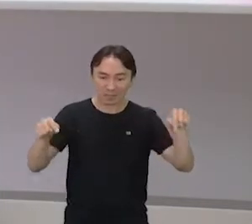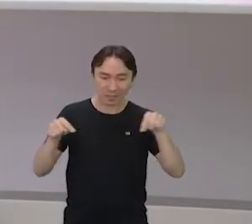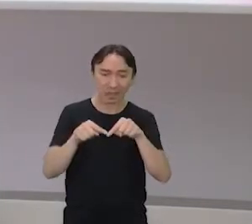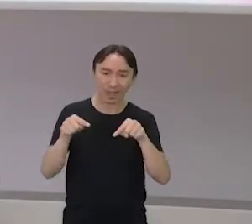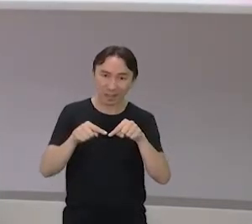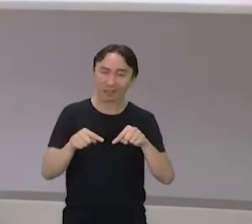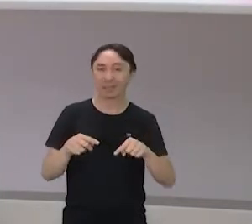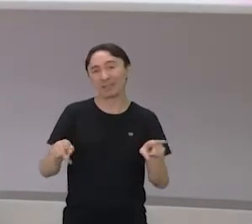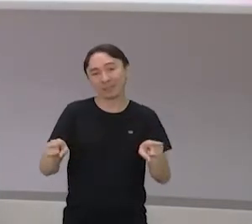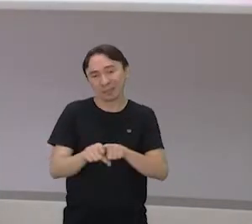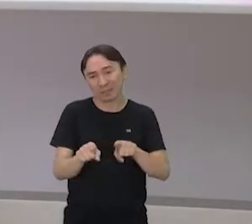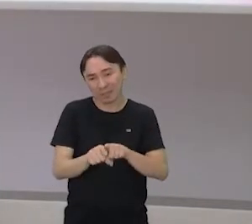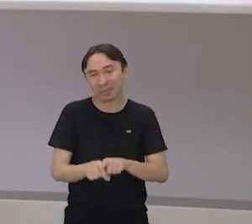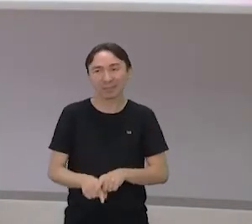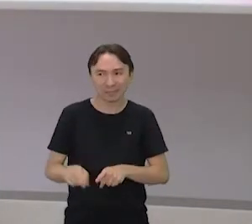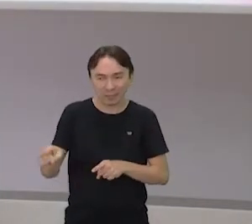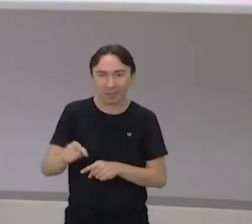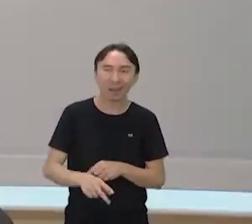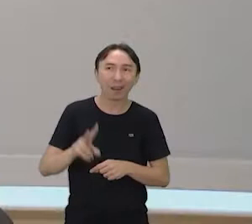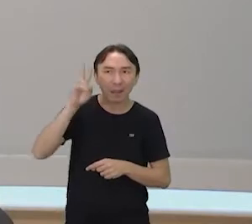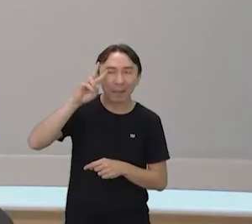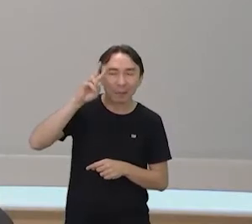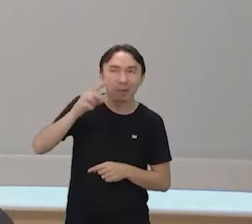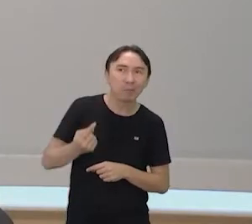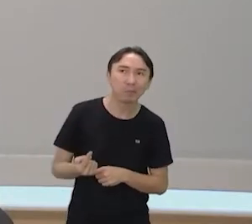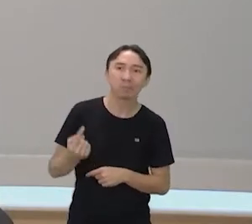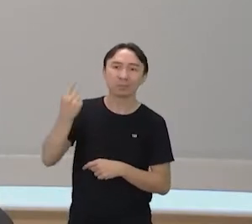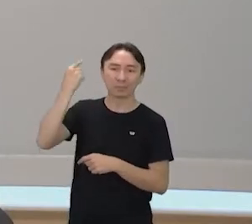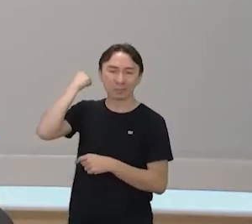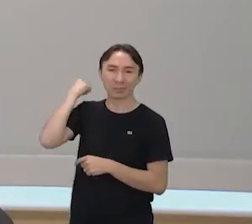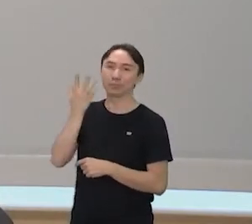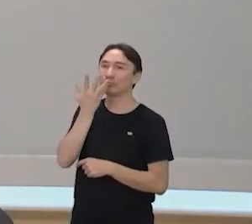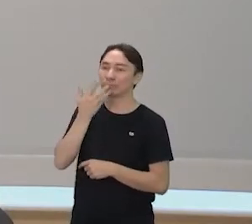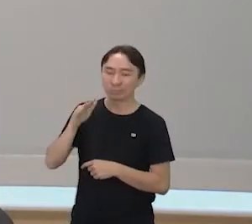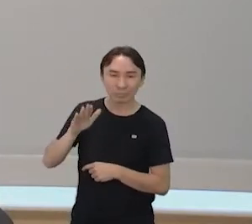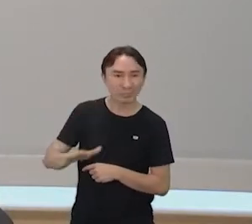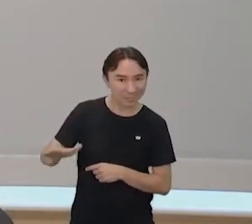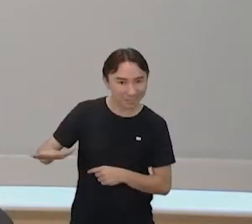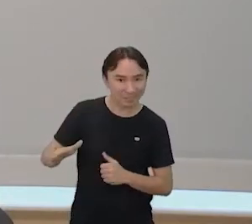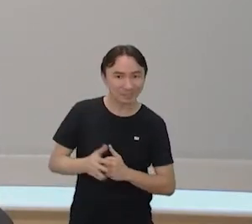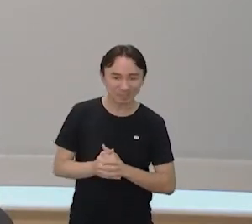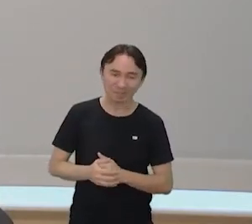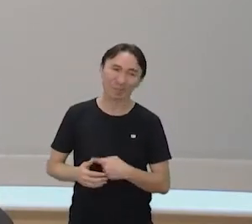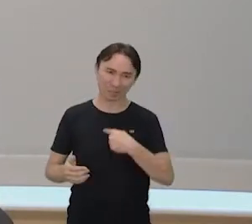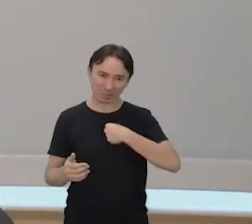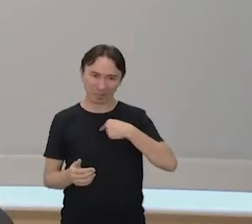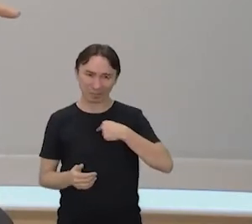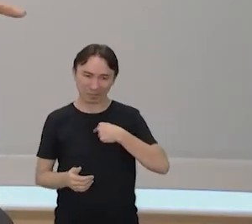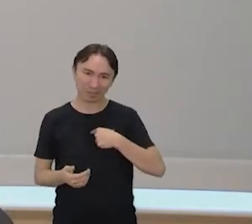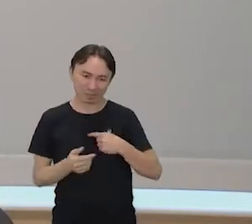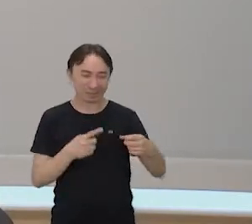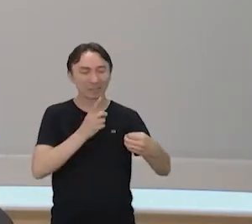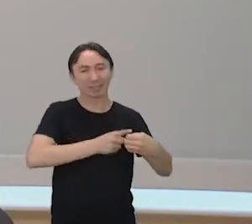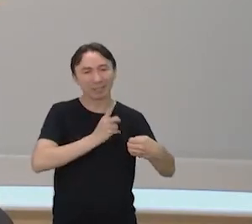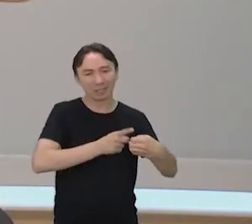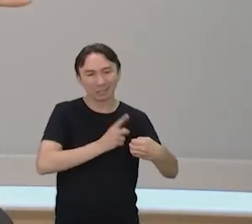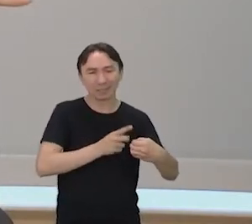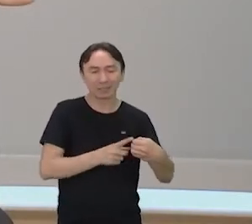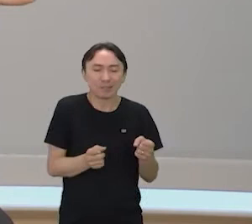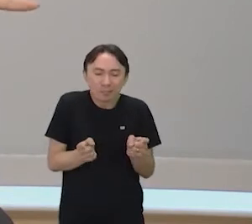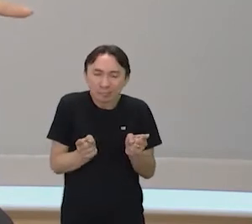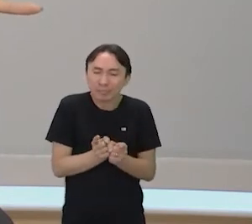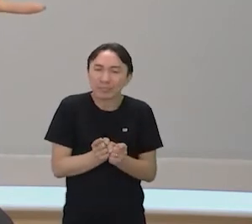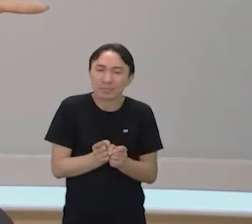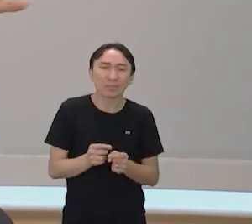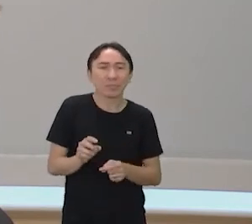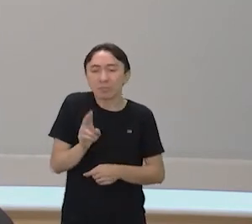sua juventude, da sua infância, né? Eu morei numa cidade muito pequena, então a gente só poderia utilizar as quadras da escola mesmo,